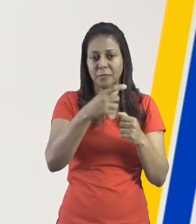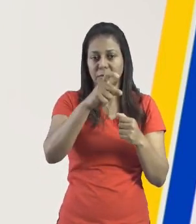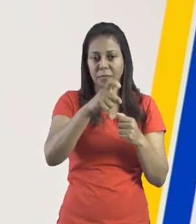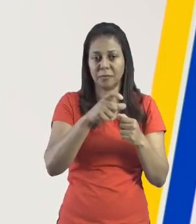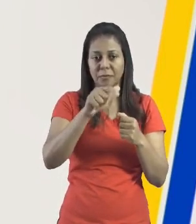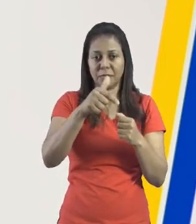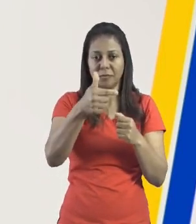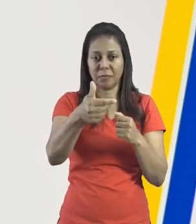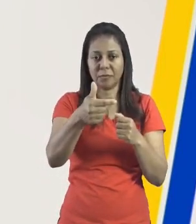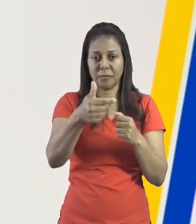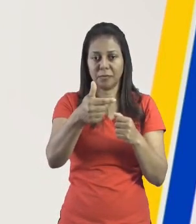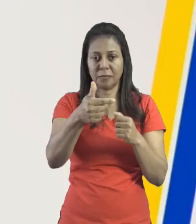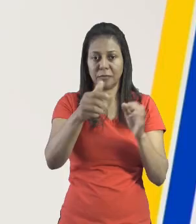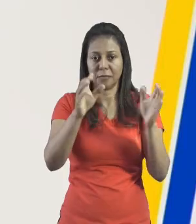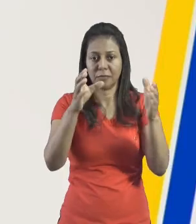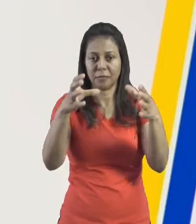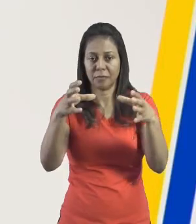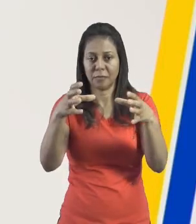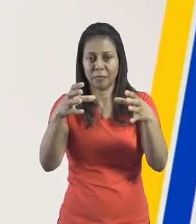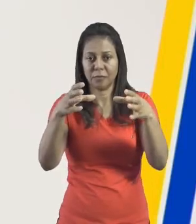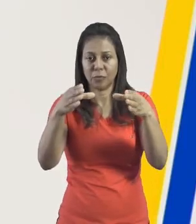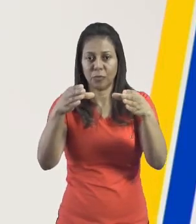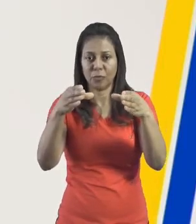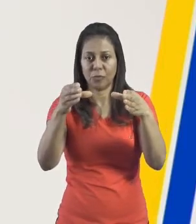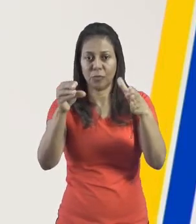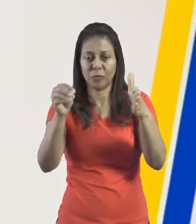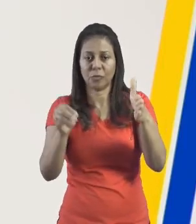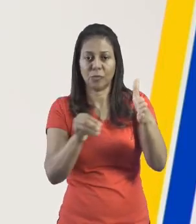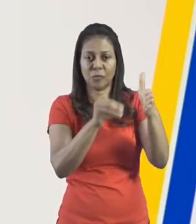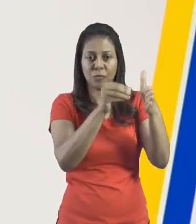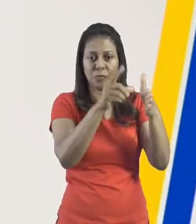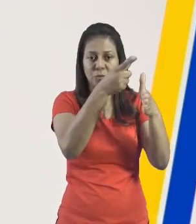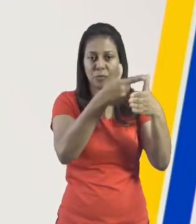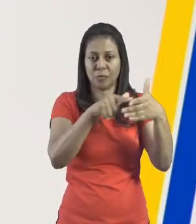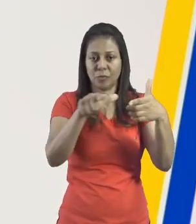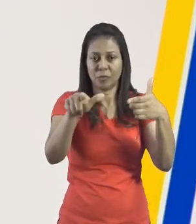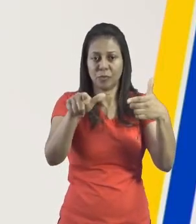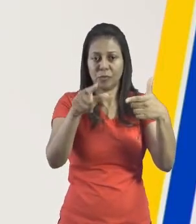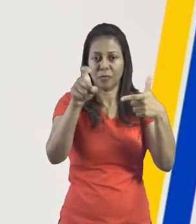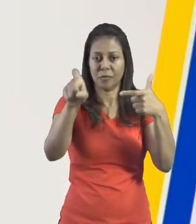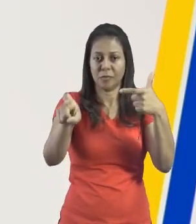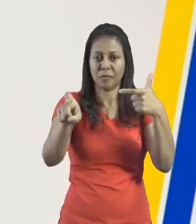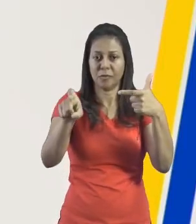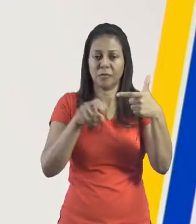Então, pegamos o 3x² e dividimos por x.